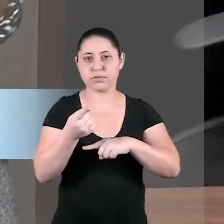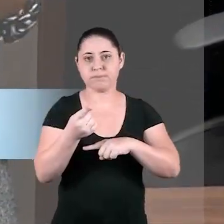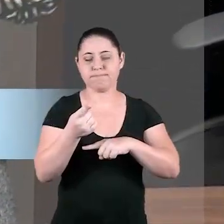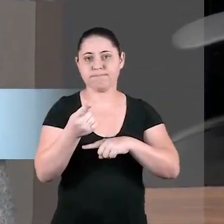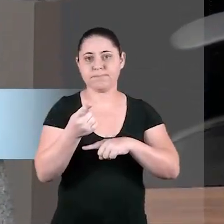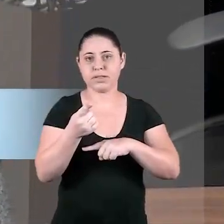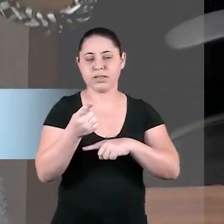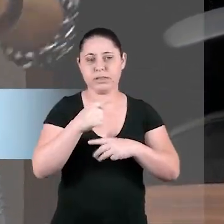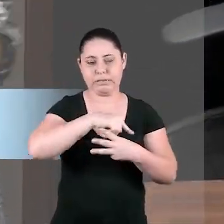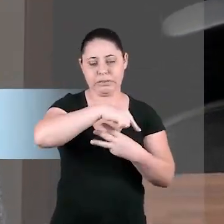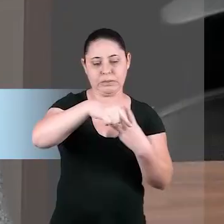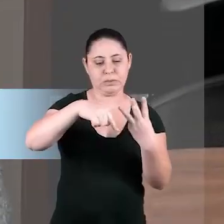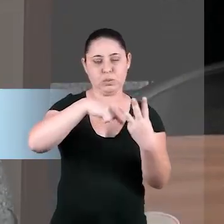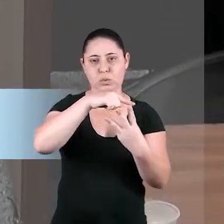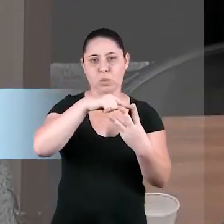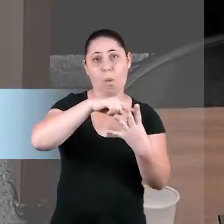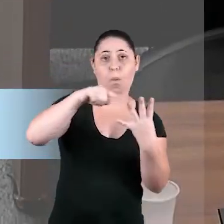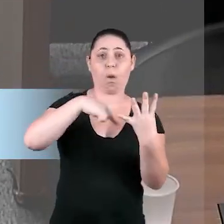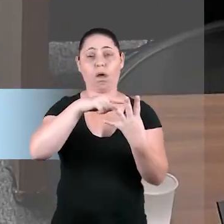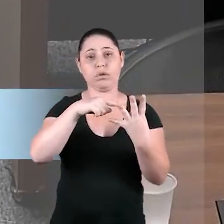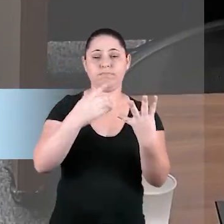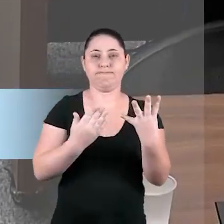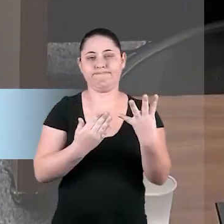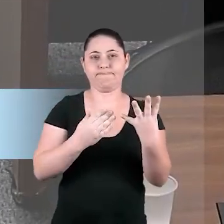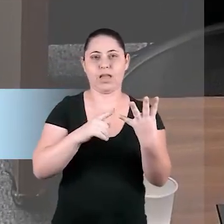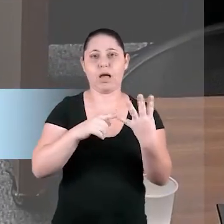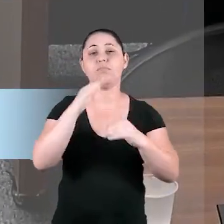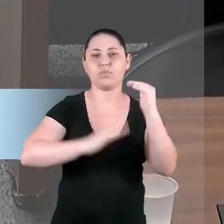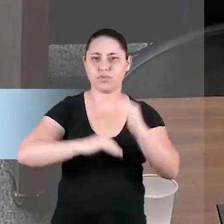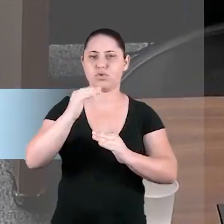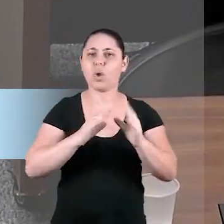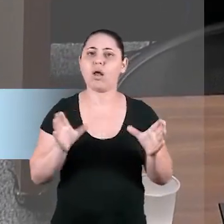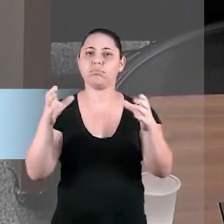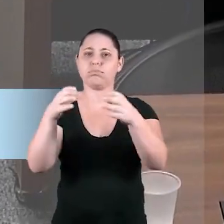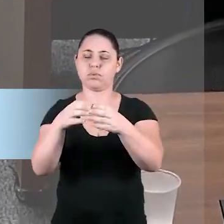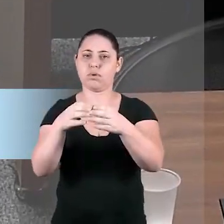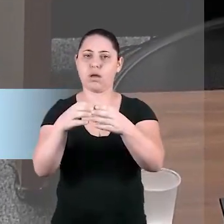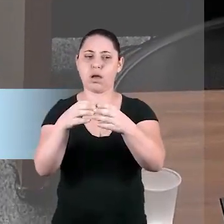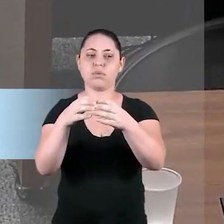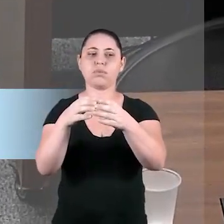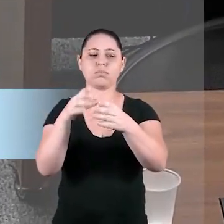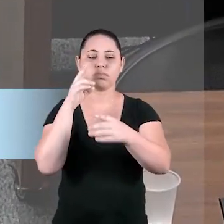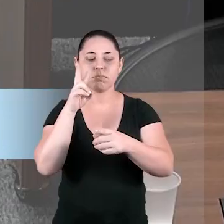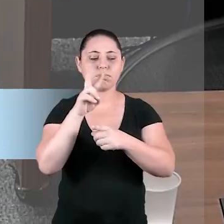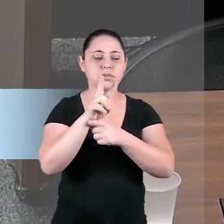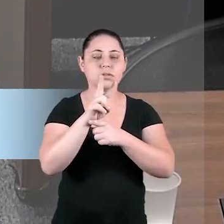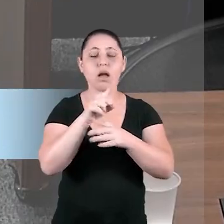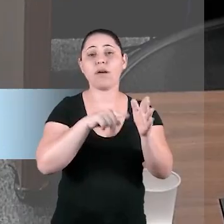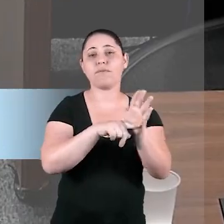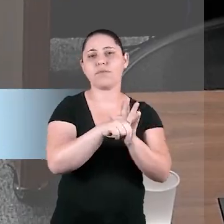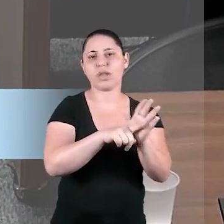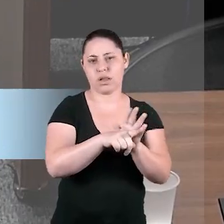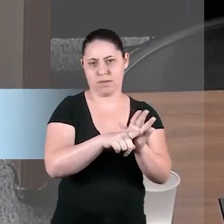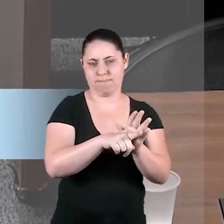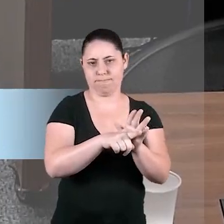Depois, esses 3 ou 4, né, profissionais dessa equipe, eles avaliam esse